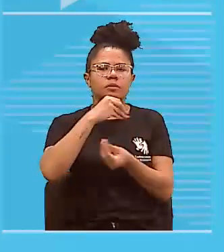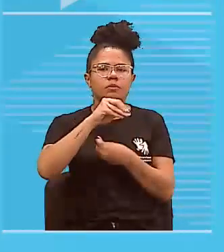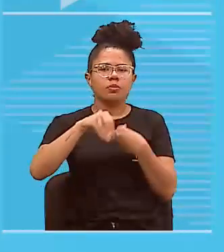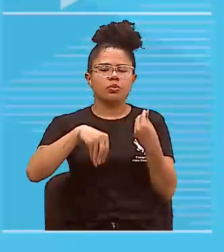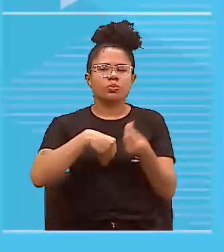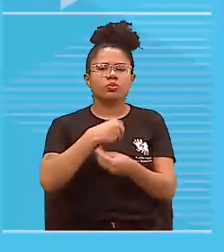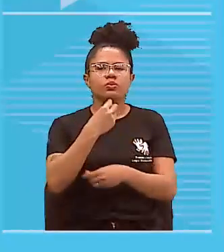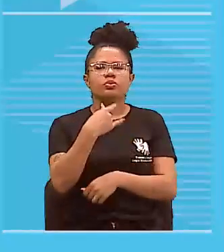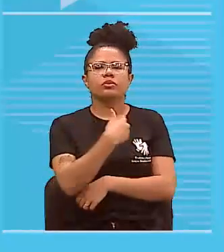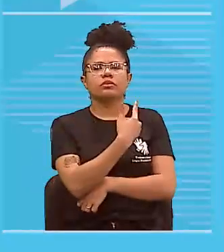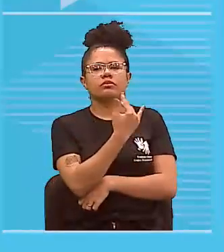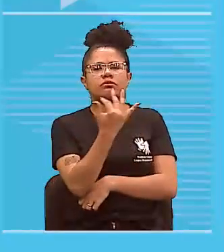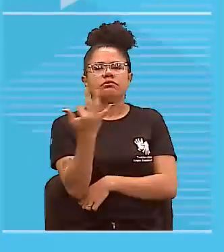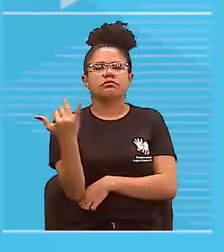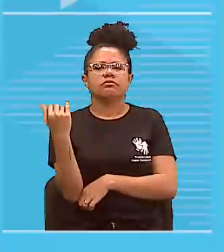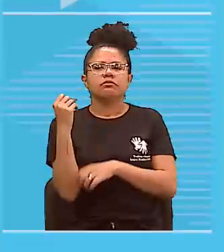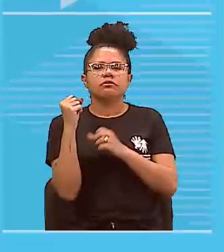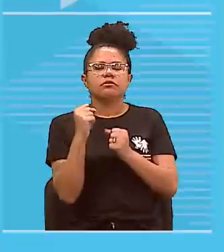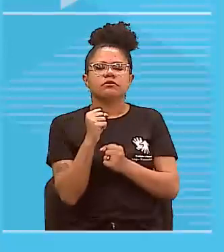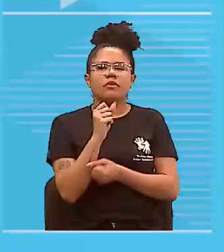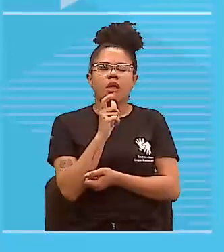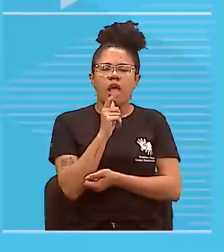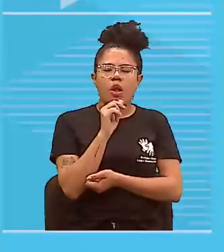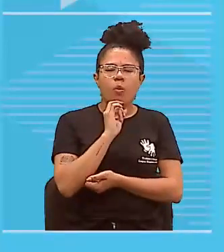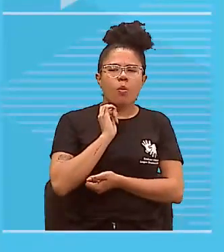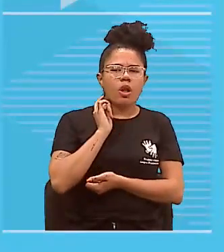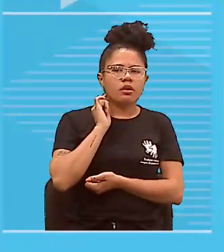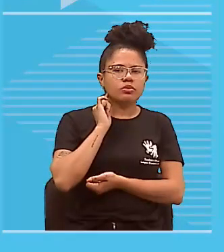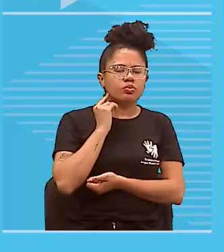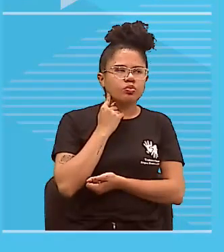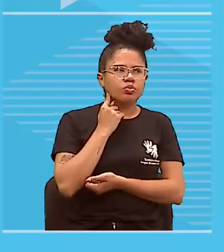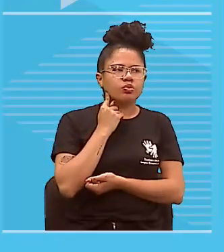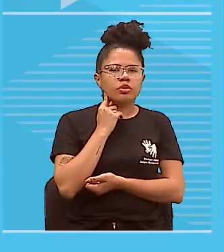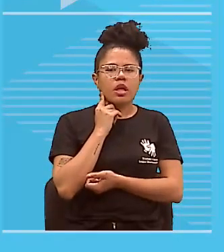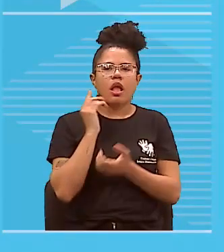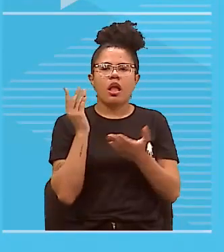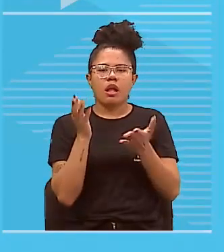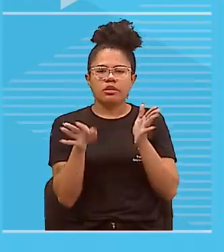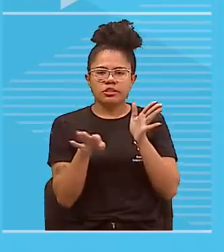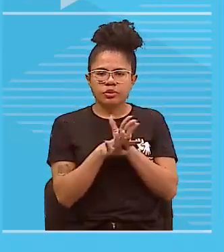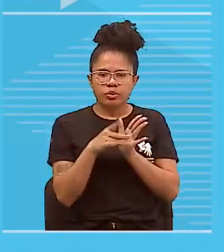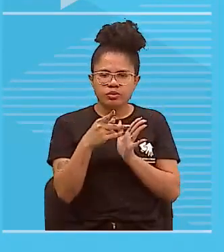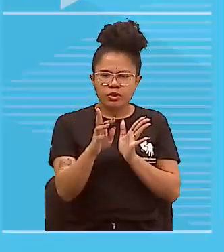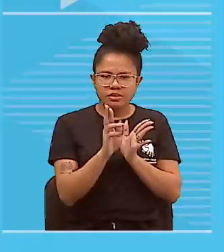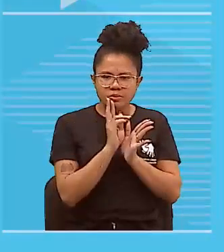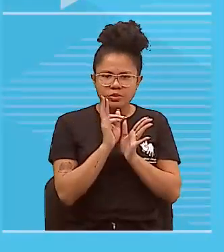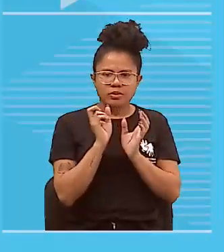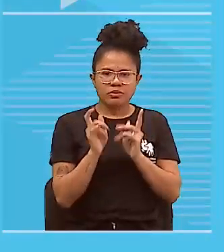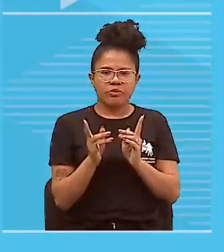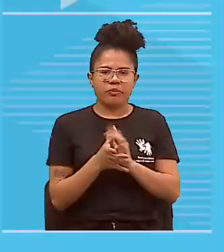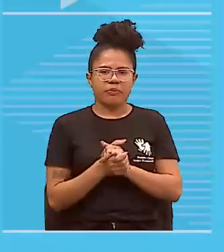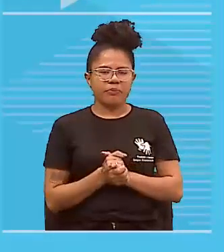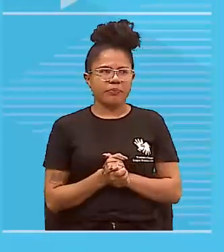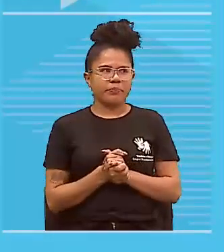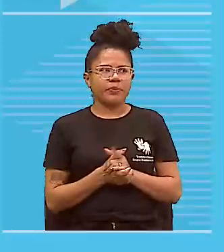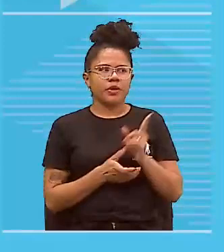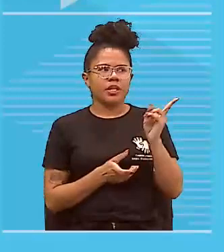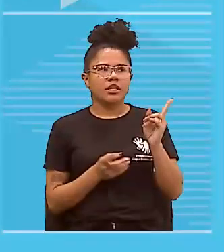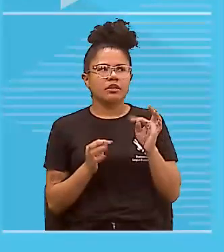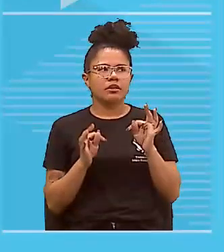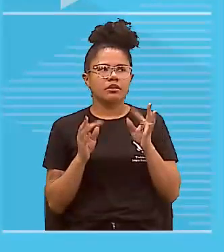na má qualidade da água, do ar ou do solo. Agora apareceu a resposta do Jack, é isso mesmo, né? E esse